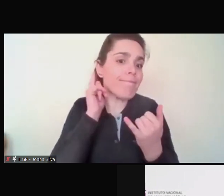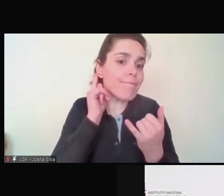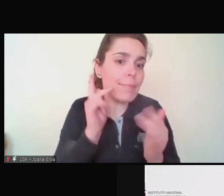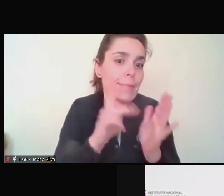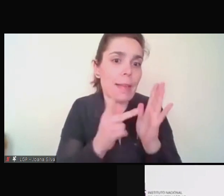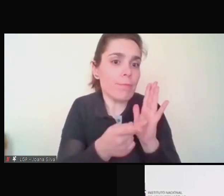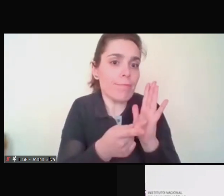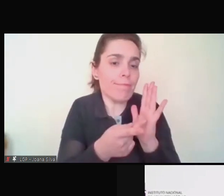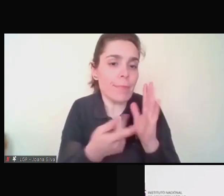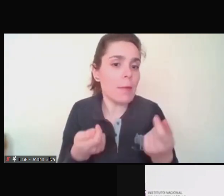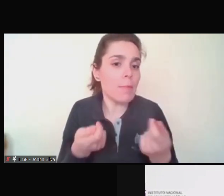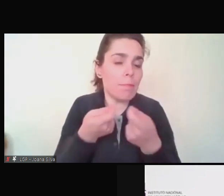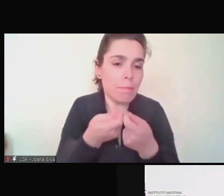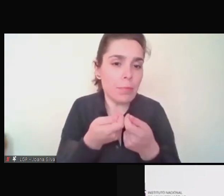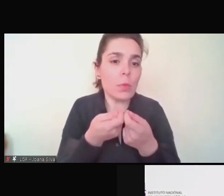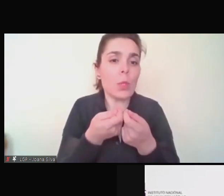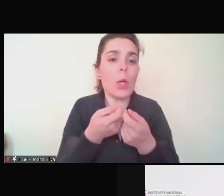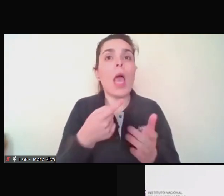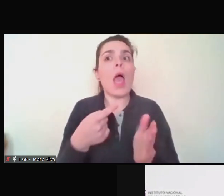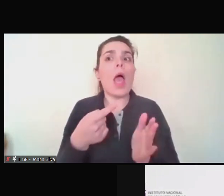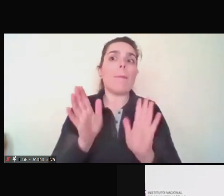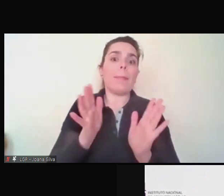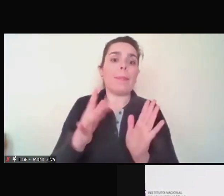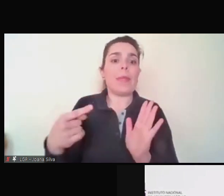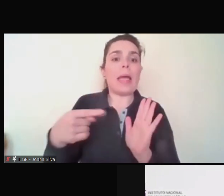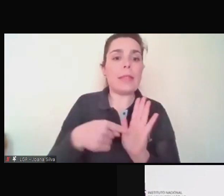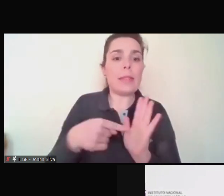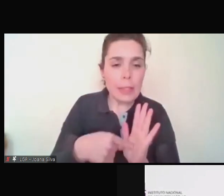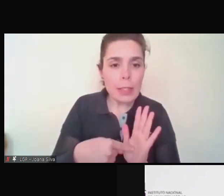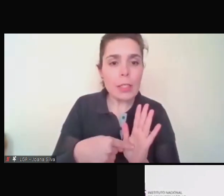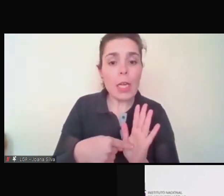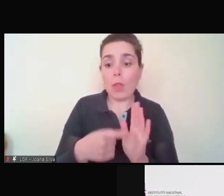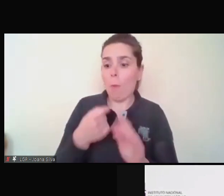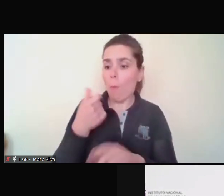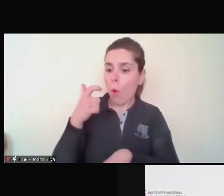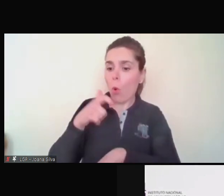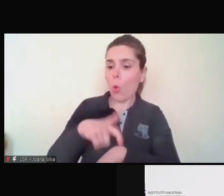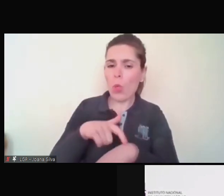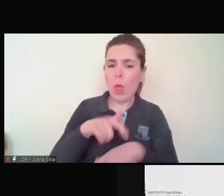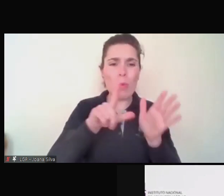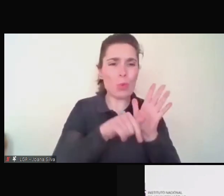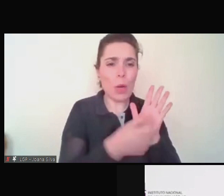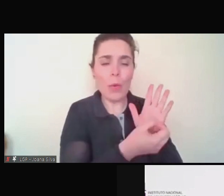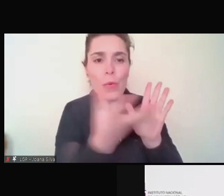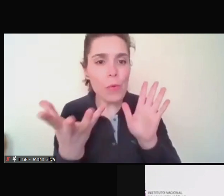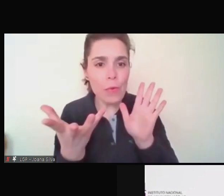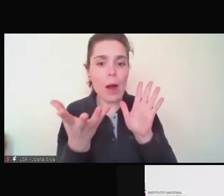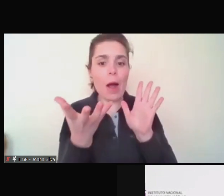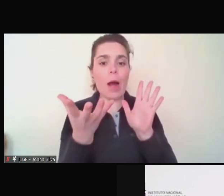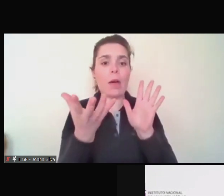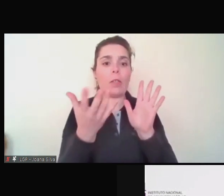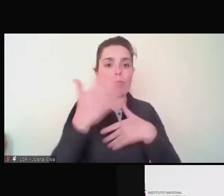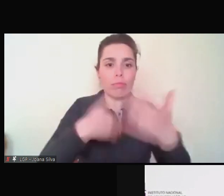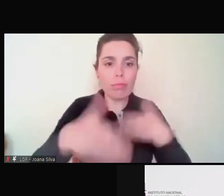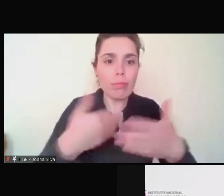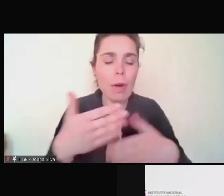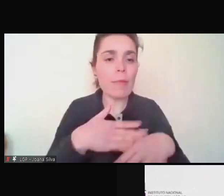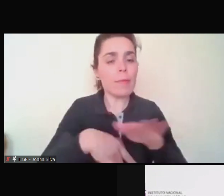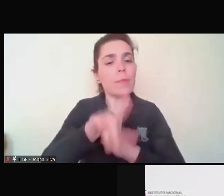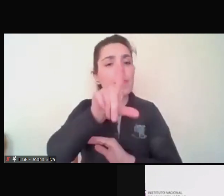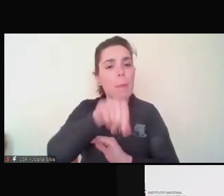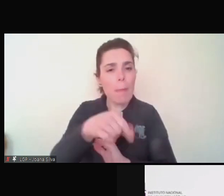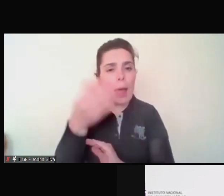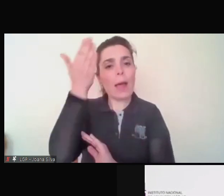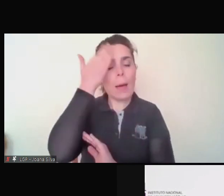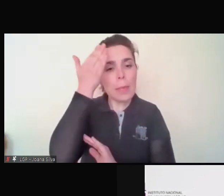não apenas uma exigente capacidade de concretização em pouco tempo de vários projetos estruturantes, mas apela à capacidade de dotar